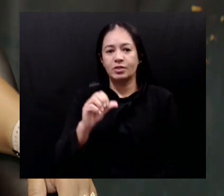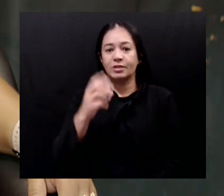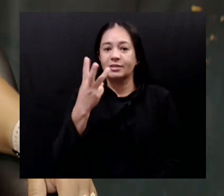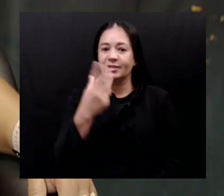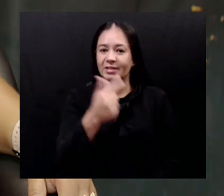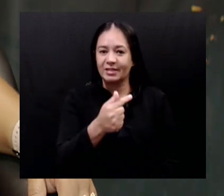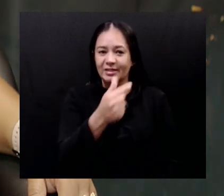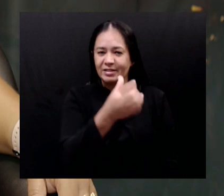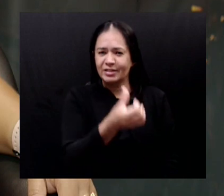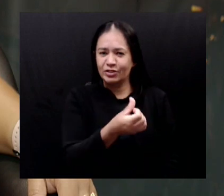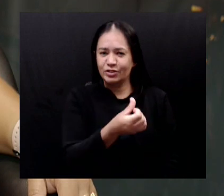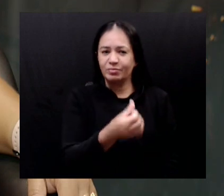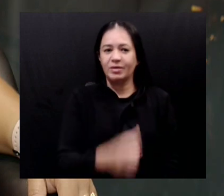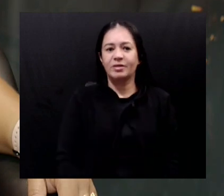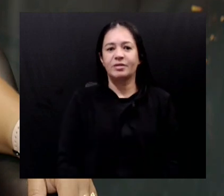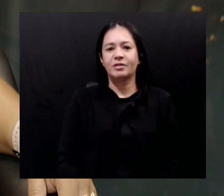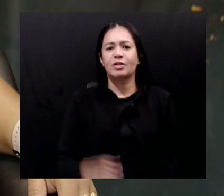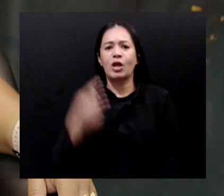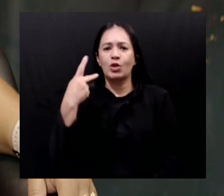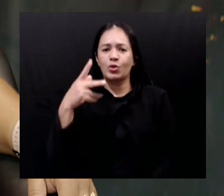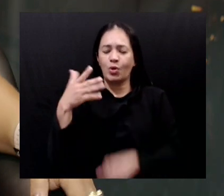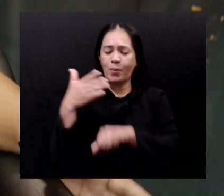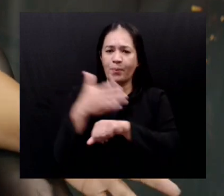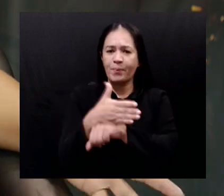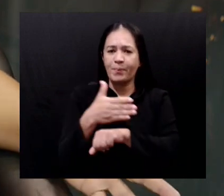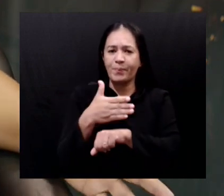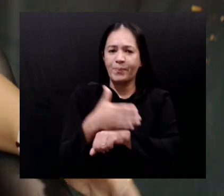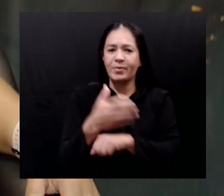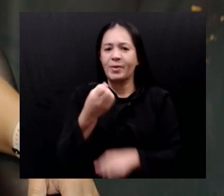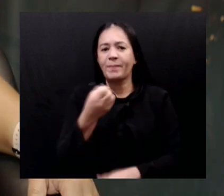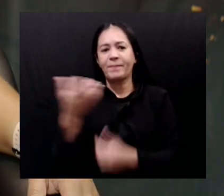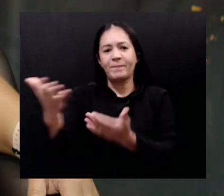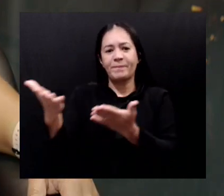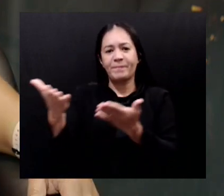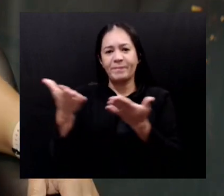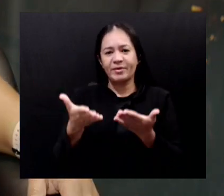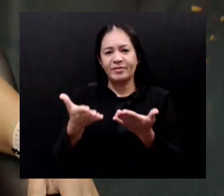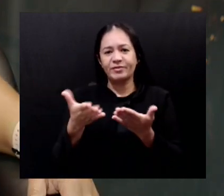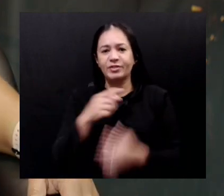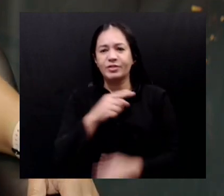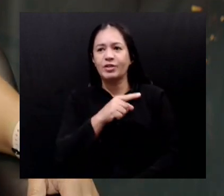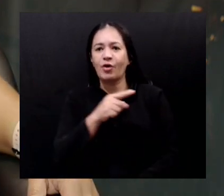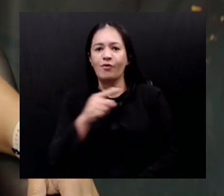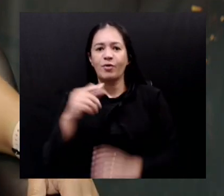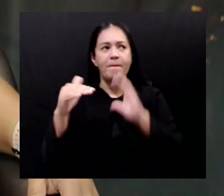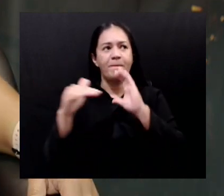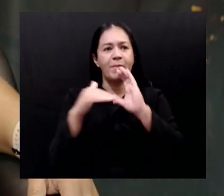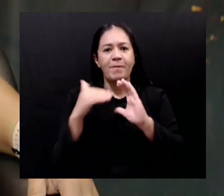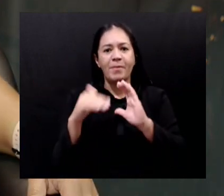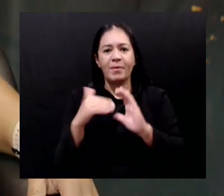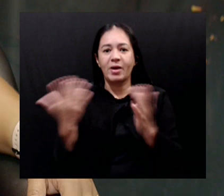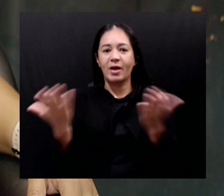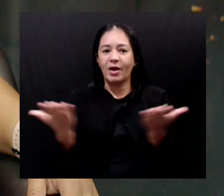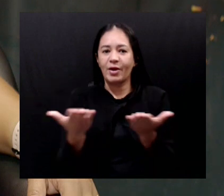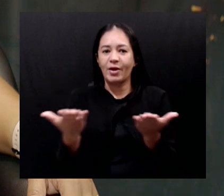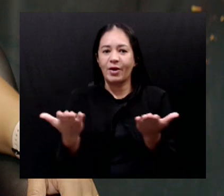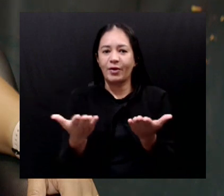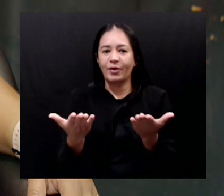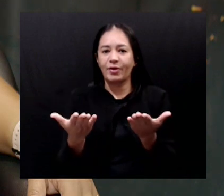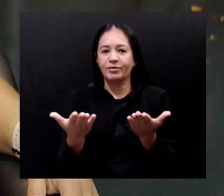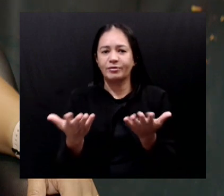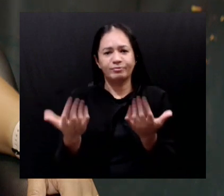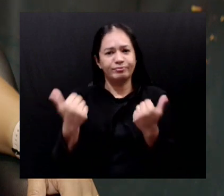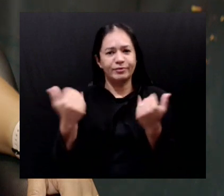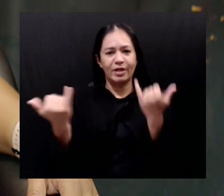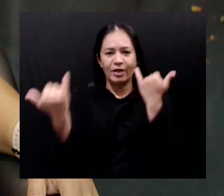19978293776. Sua participação é super bem-vinda. Enquanto você manda a sua mensagem, agora vamos atualizando as notícias